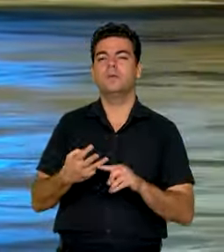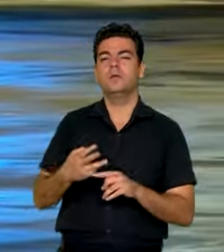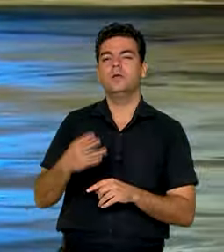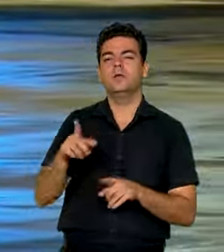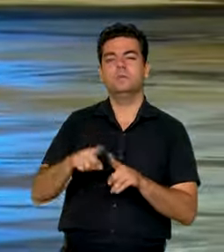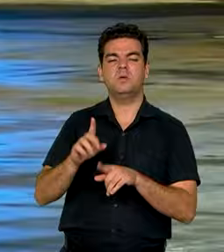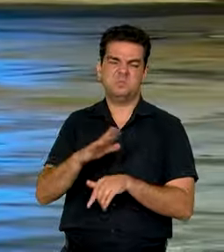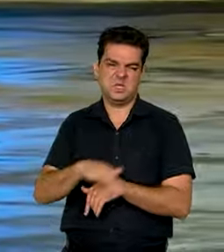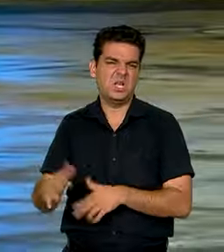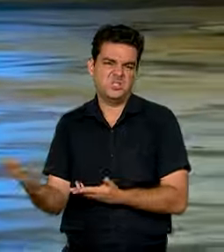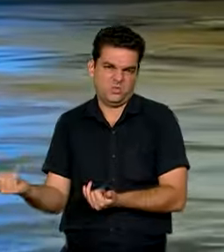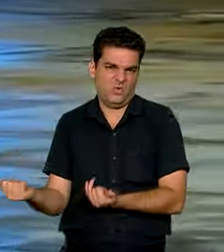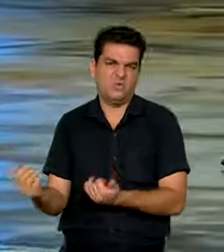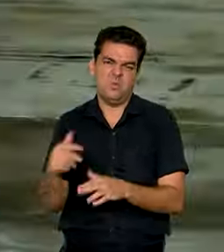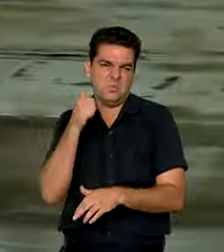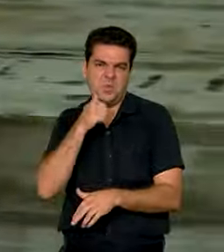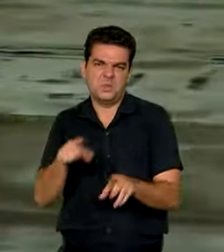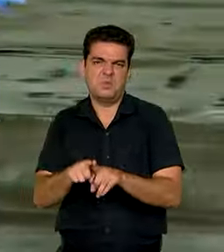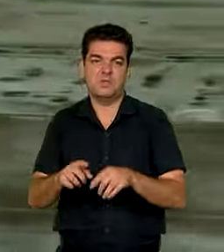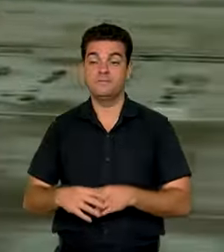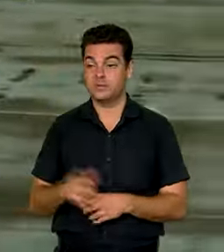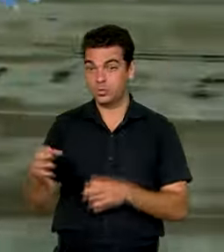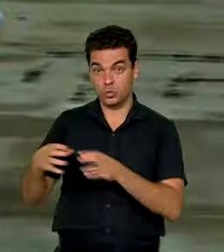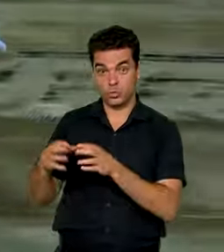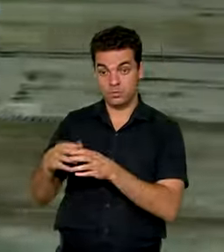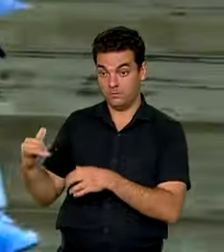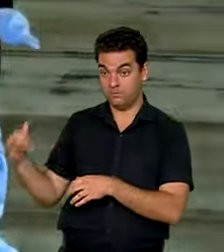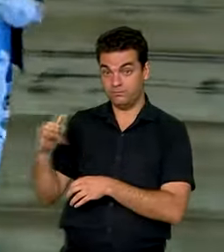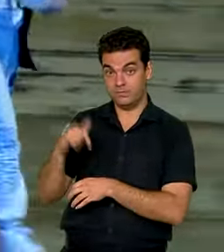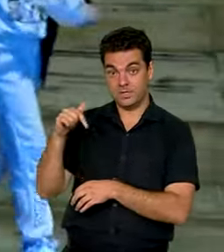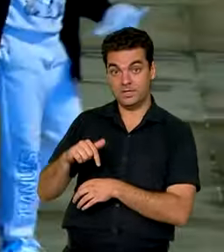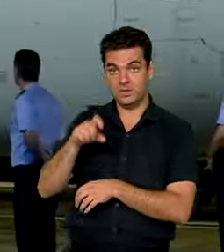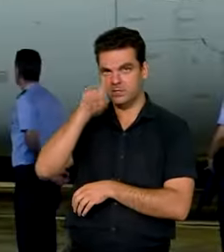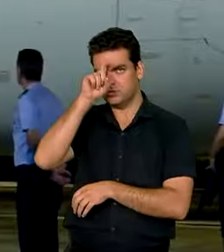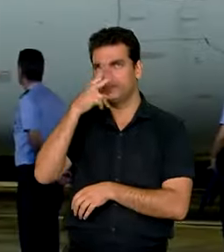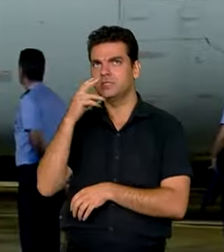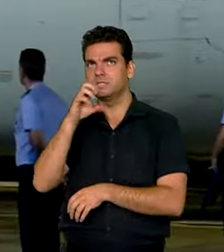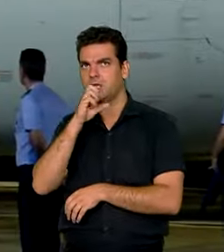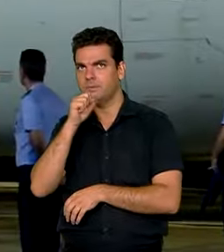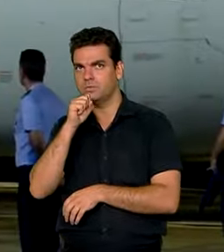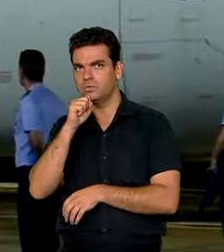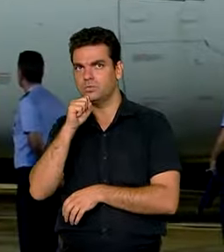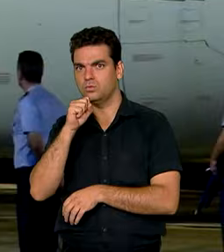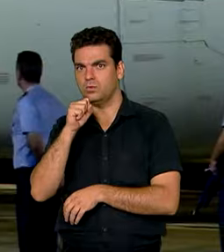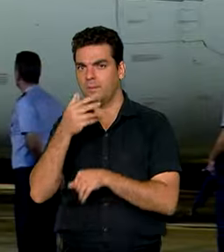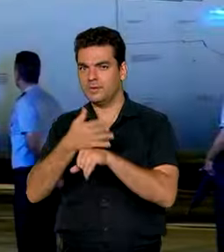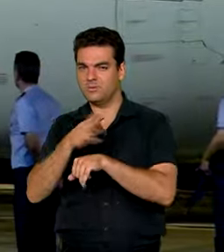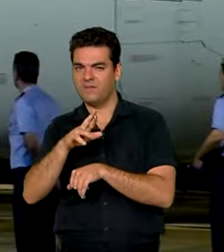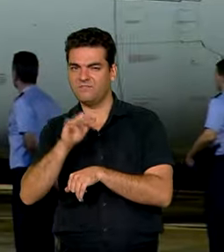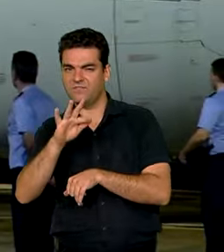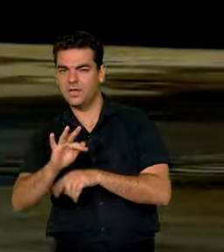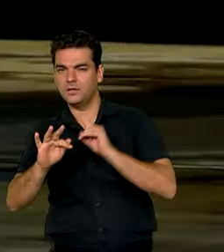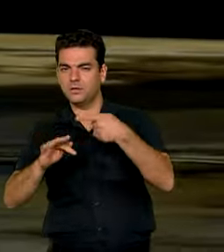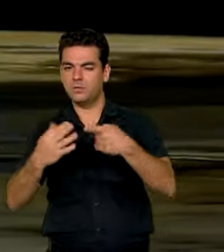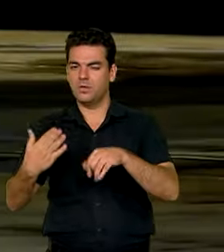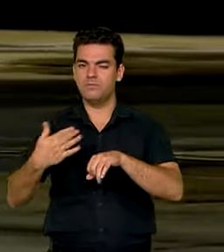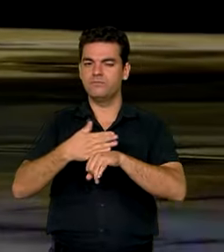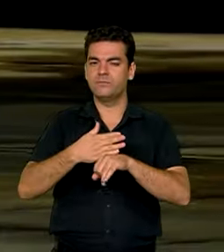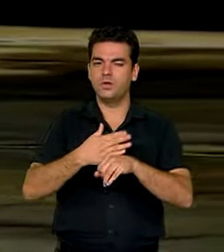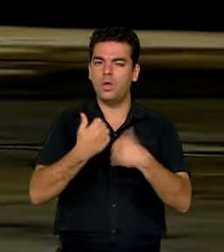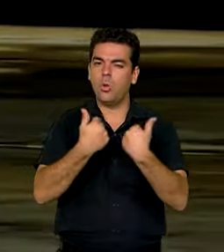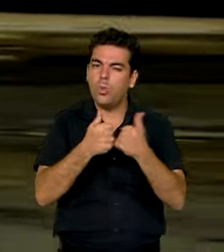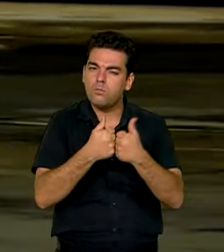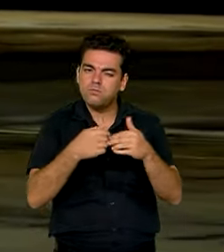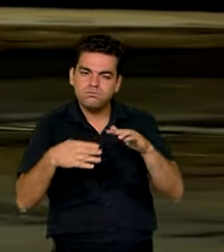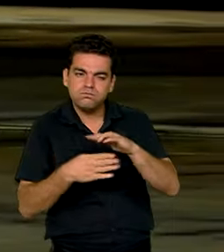crianças, adolescentes e mulheres. O grupo, que chegou ao Egito no sábado pelo portão de Rafah e depois seguiu em vans